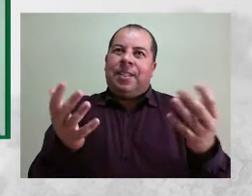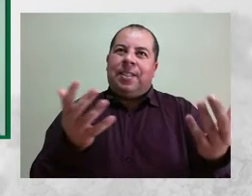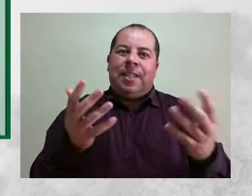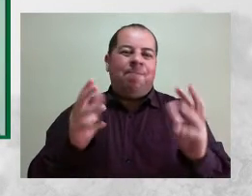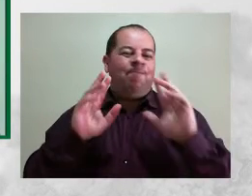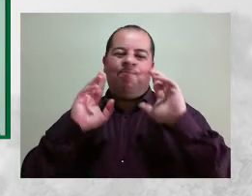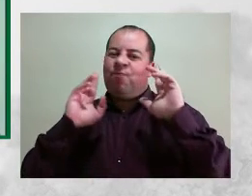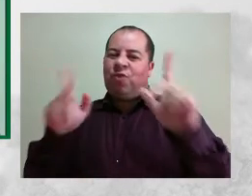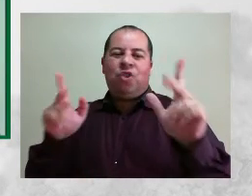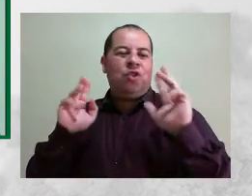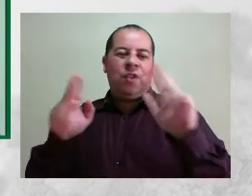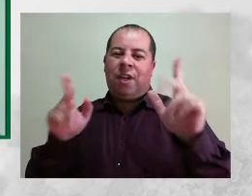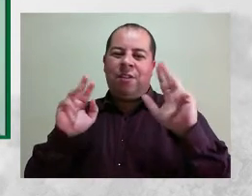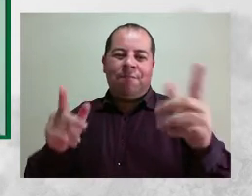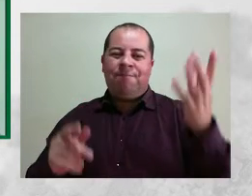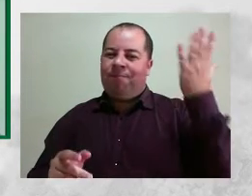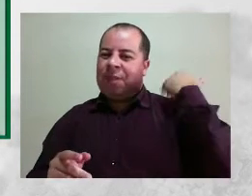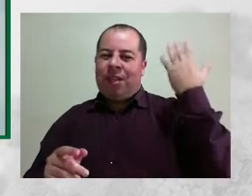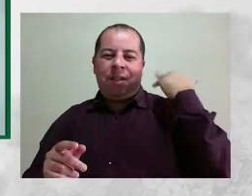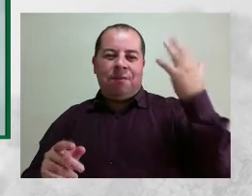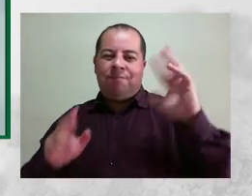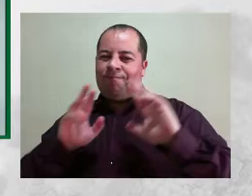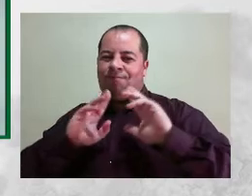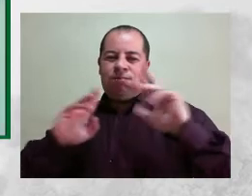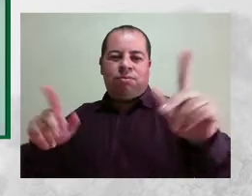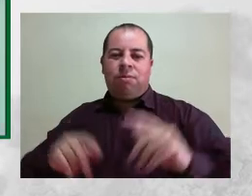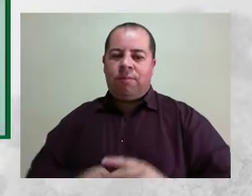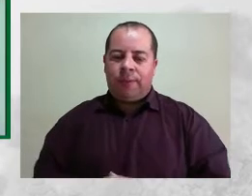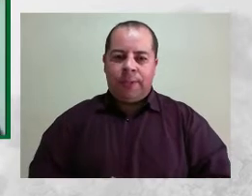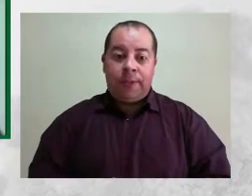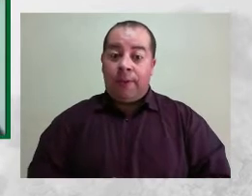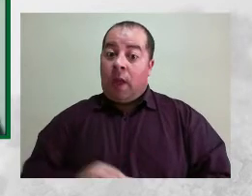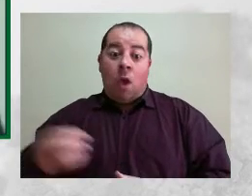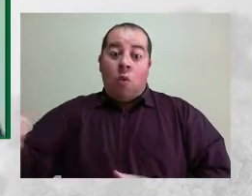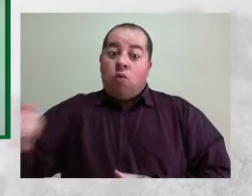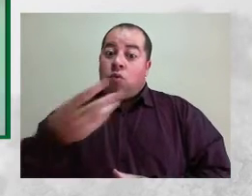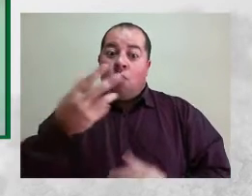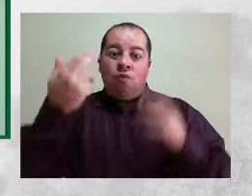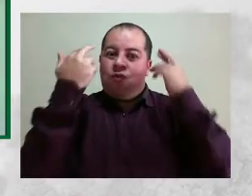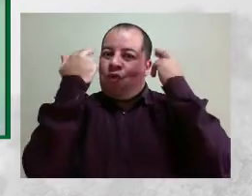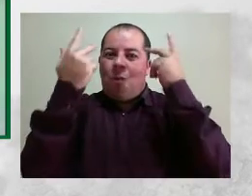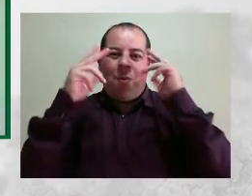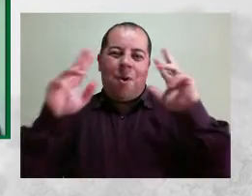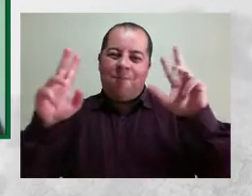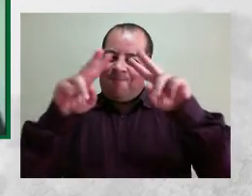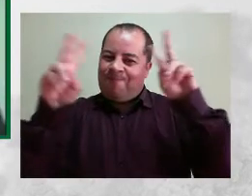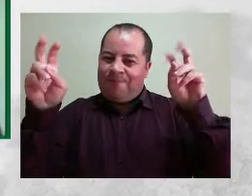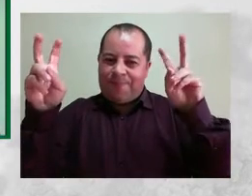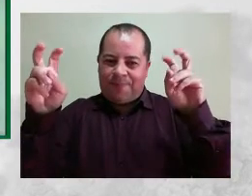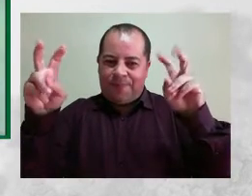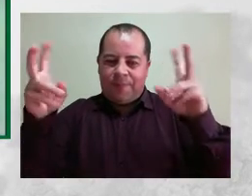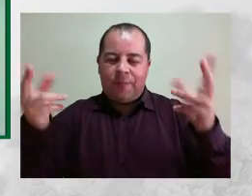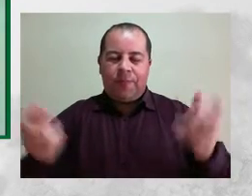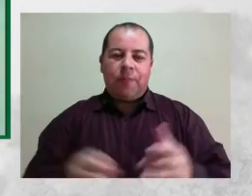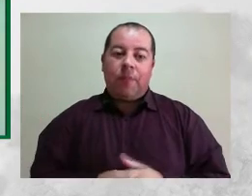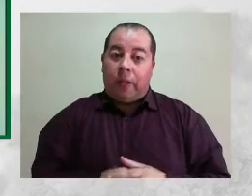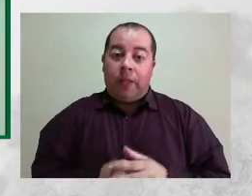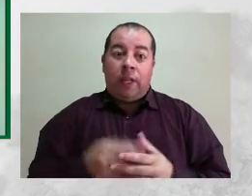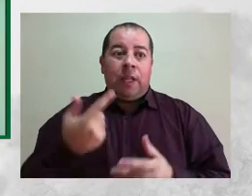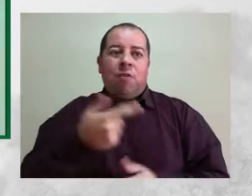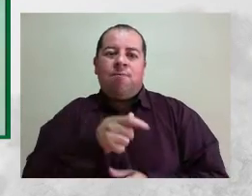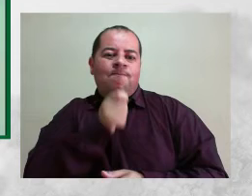ser outro, vai ser diferente. A gente tem dito aí o novo normal.